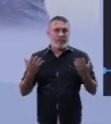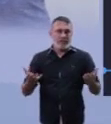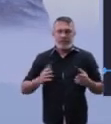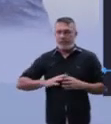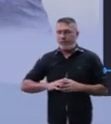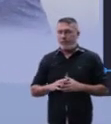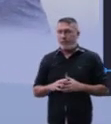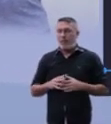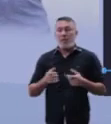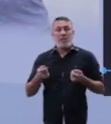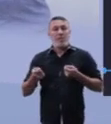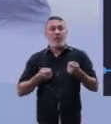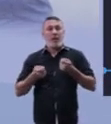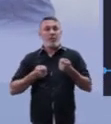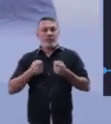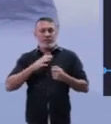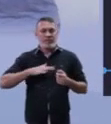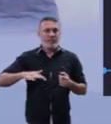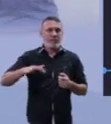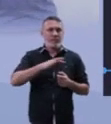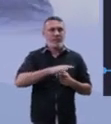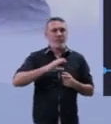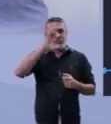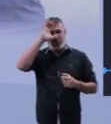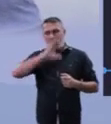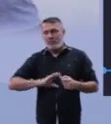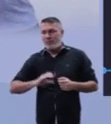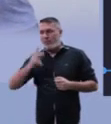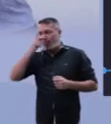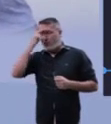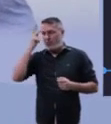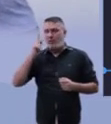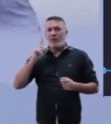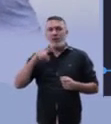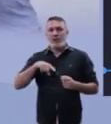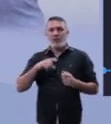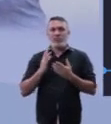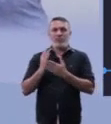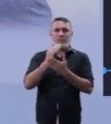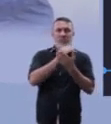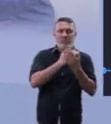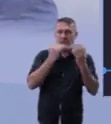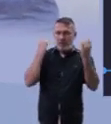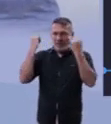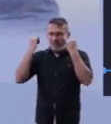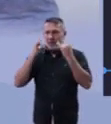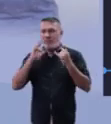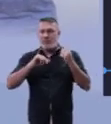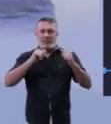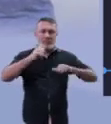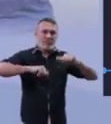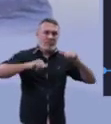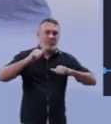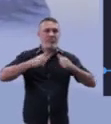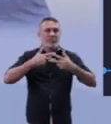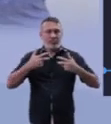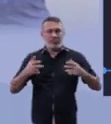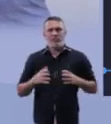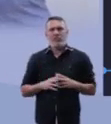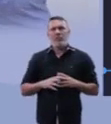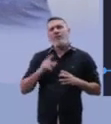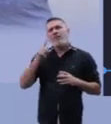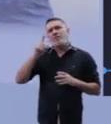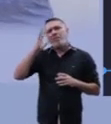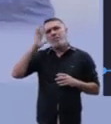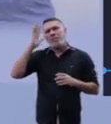que eles estão querendo. Então, manipulação do comportamento do usuário pelo controle de dados na internet é o que nós vamos avaliar, analisar